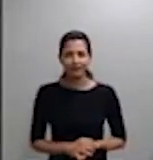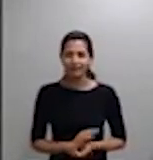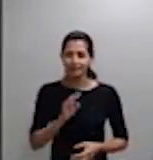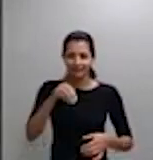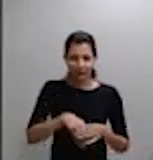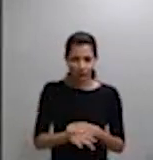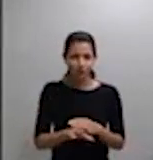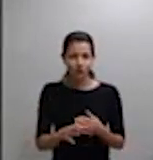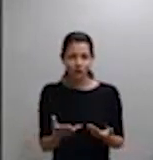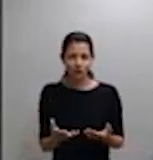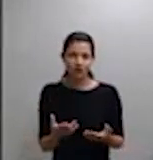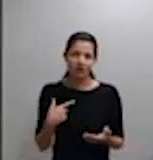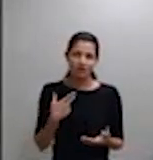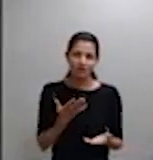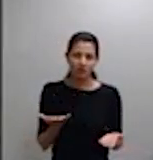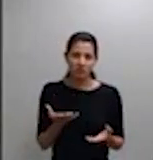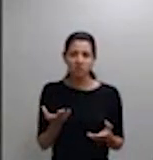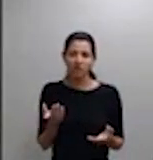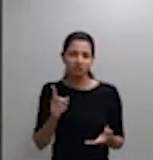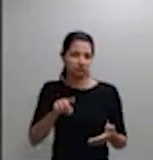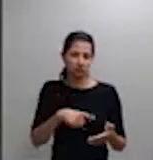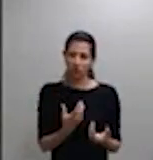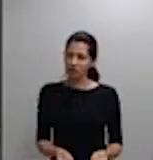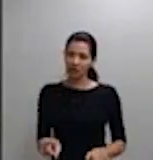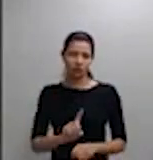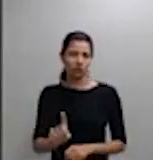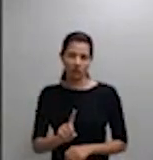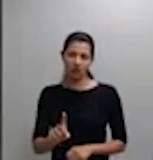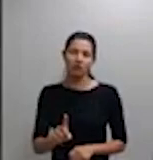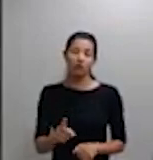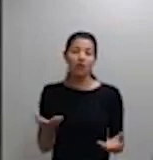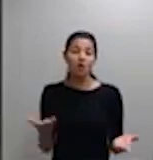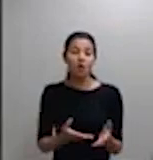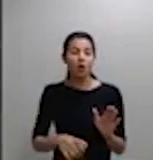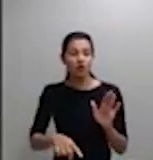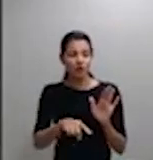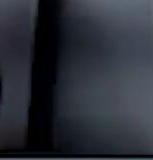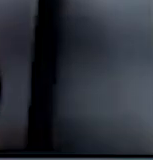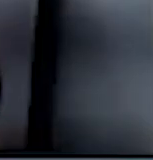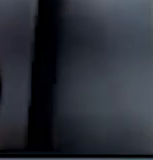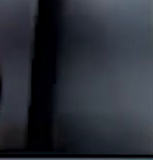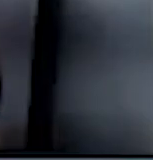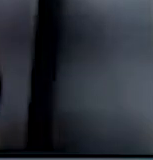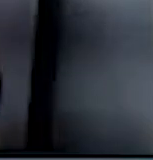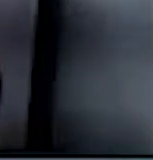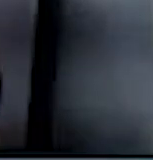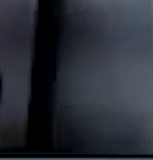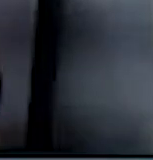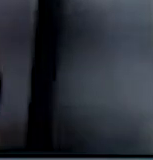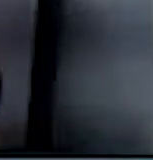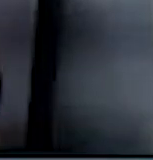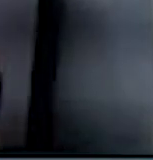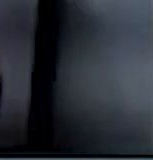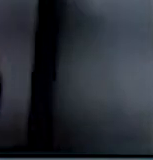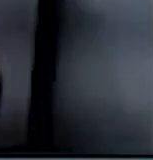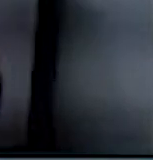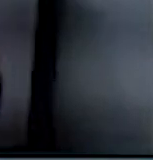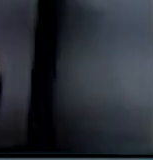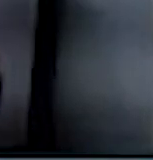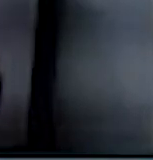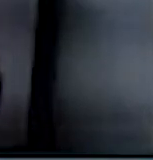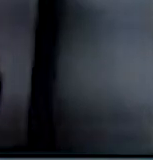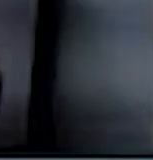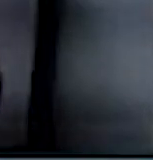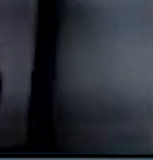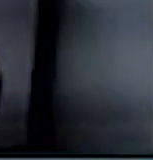em uma ação civil pública ajuizada pelo Ministério Público do Rio Grande do Sul contra o município após verificar a contratação temporária de profissionais